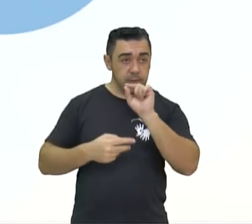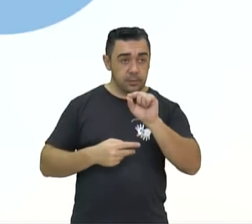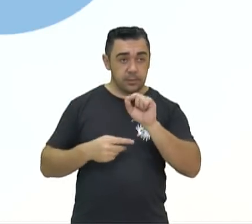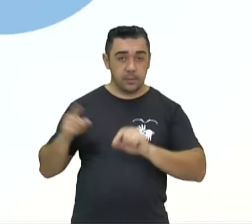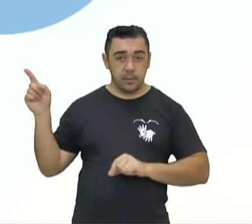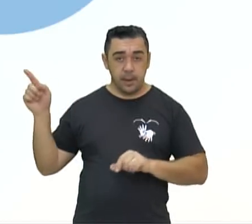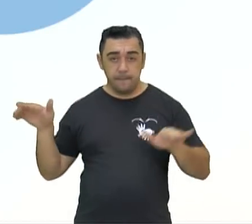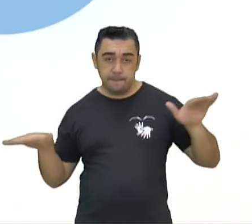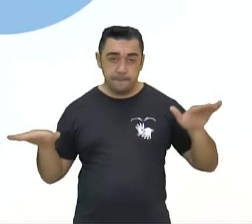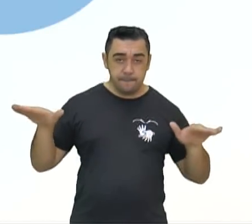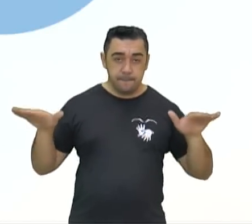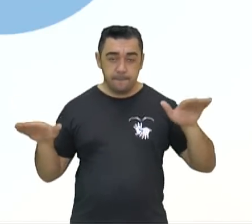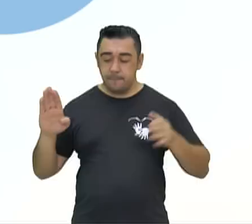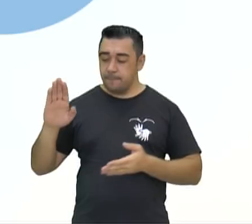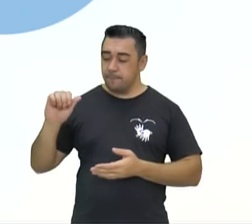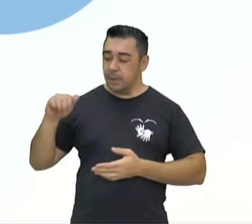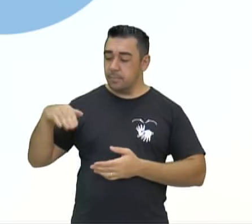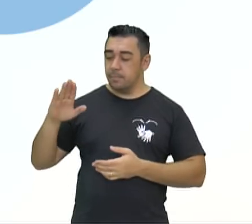bamba,